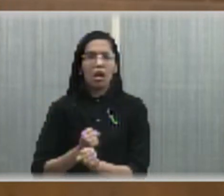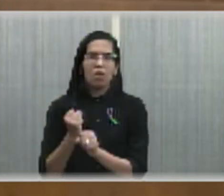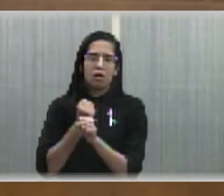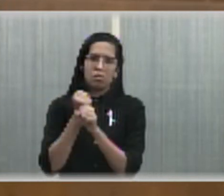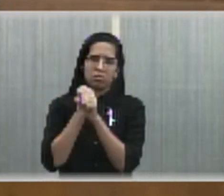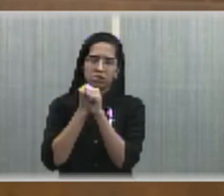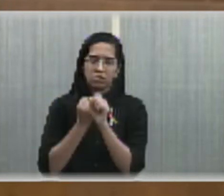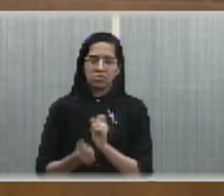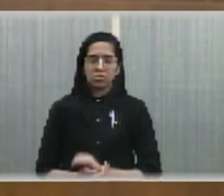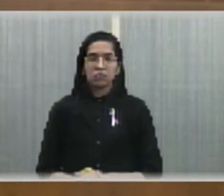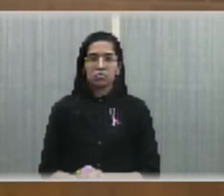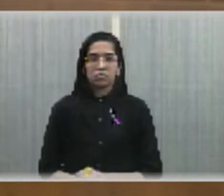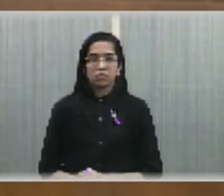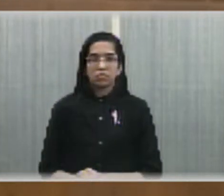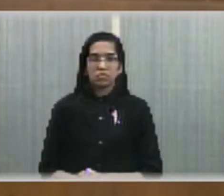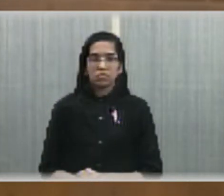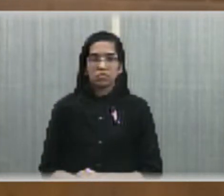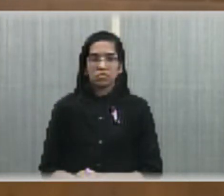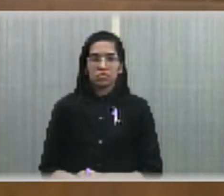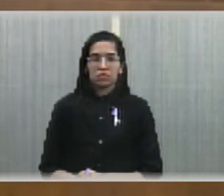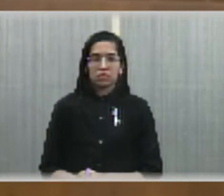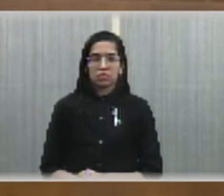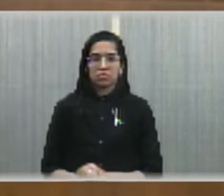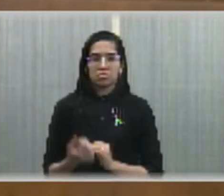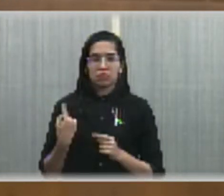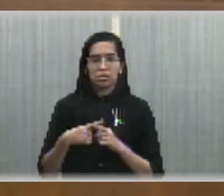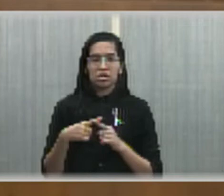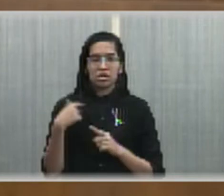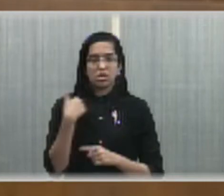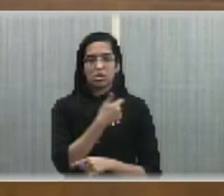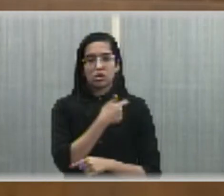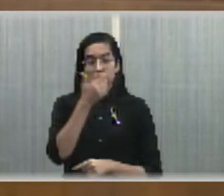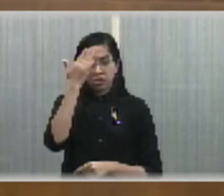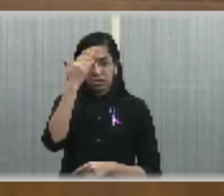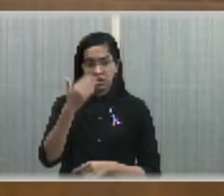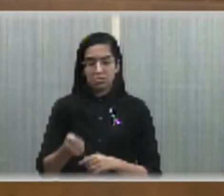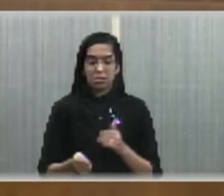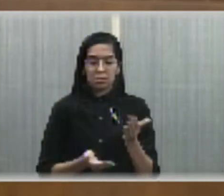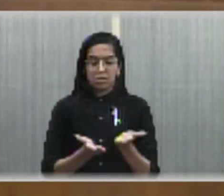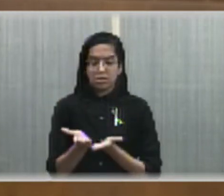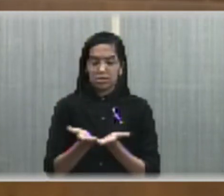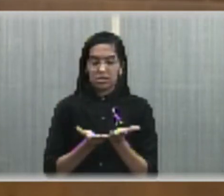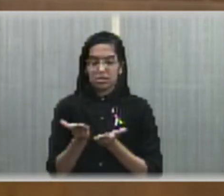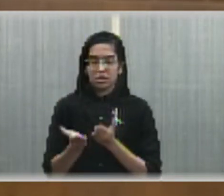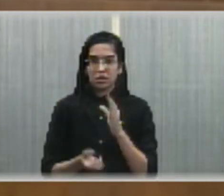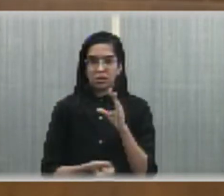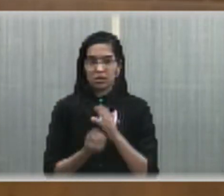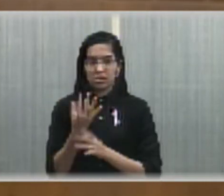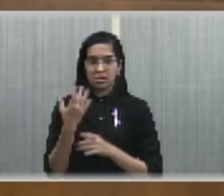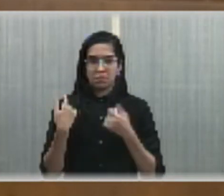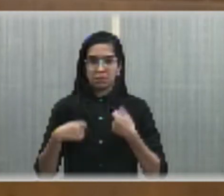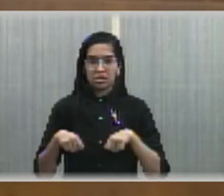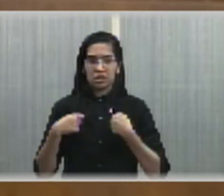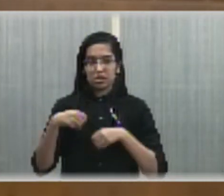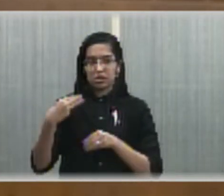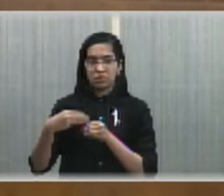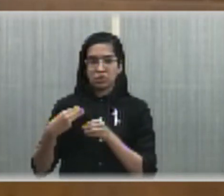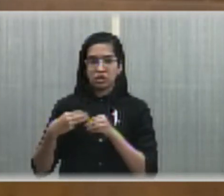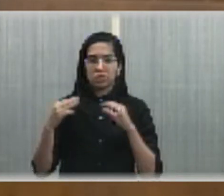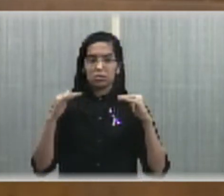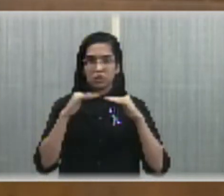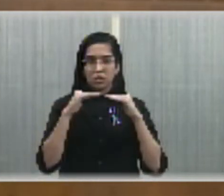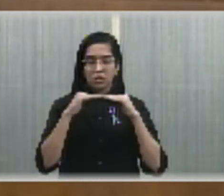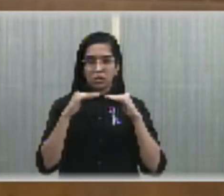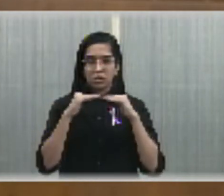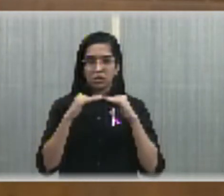município. Até porque nós sabemos que até para o processo licitatório dar andamento, tem que ter anuência do município,